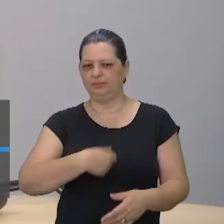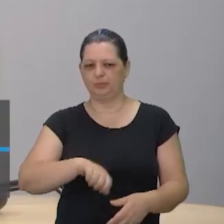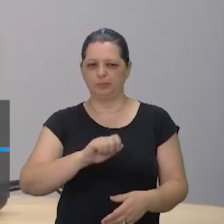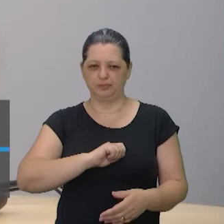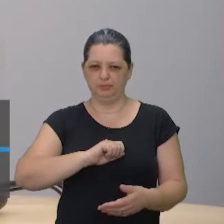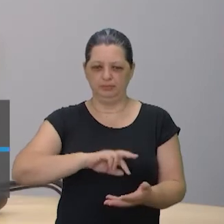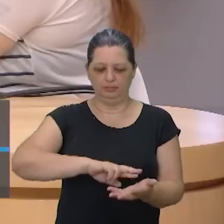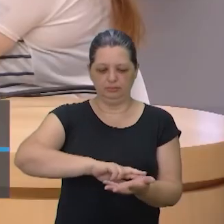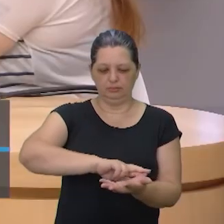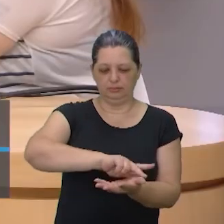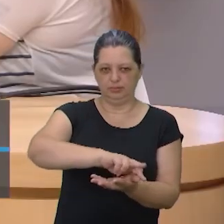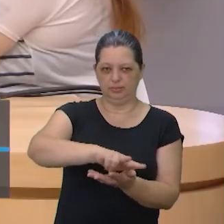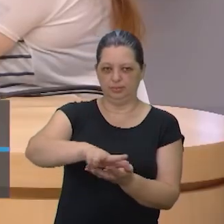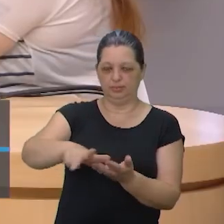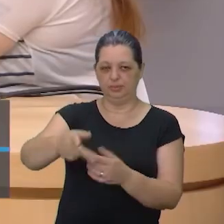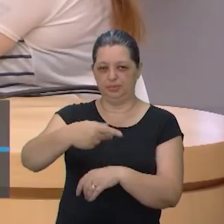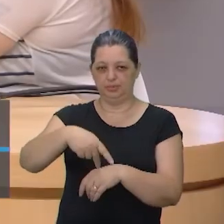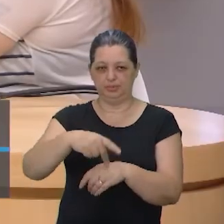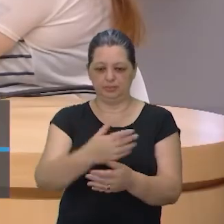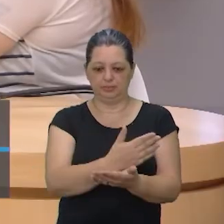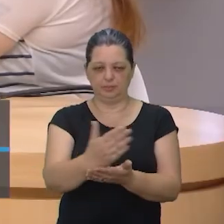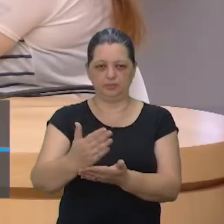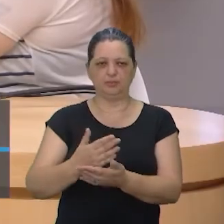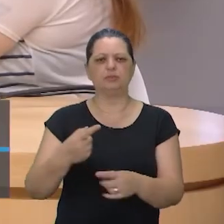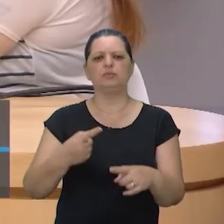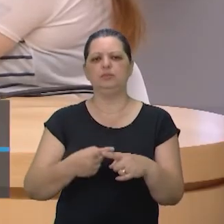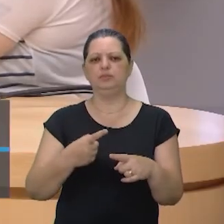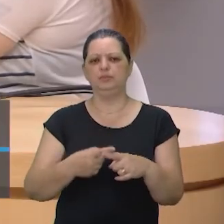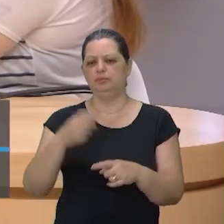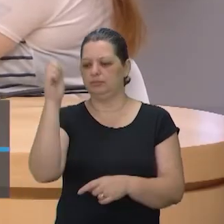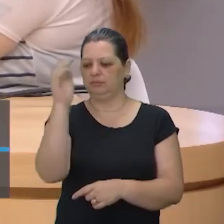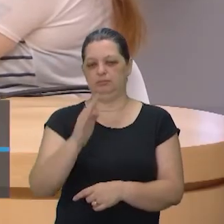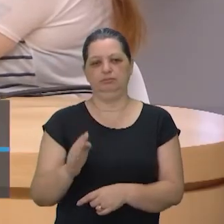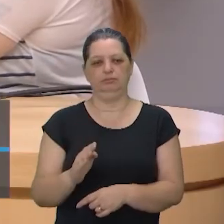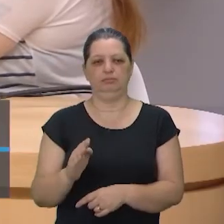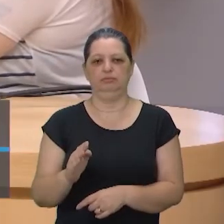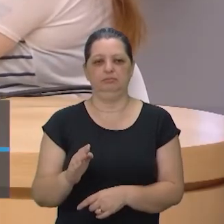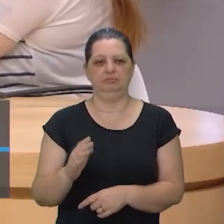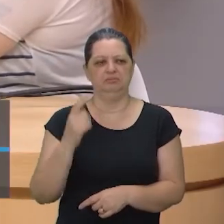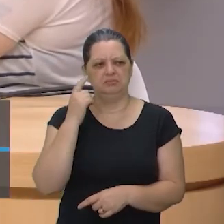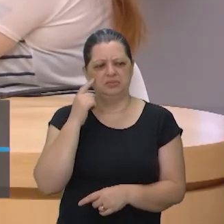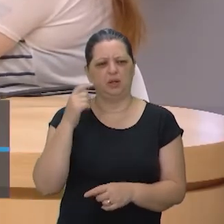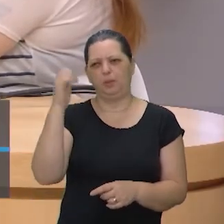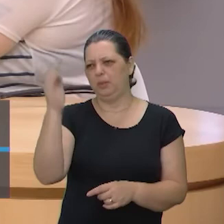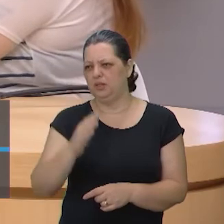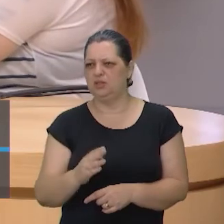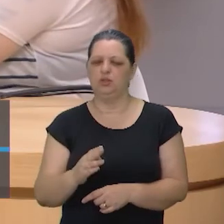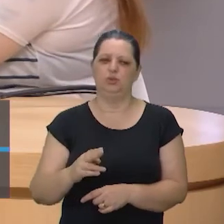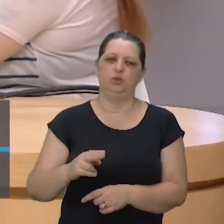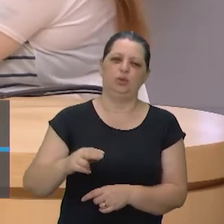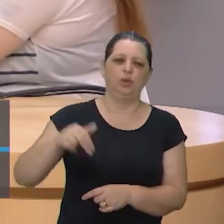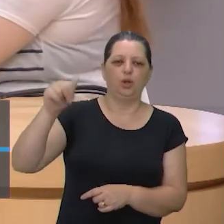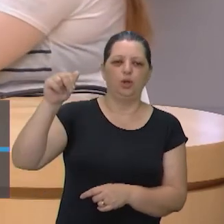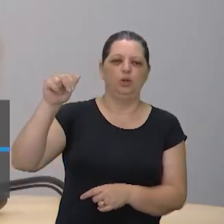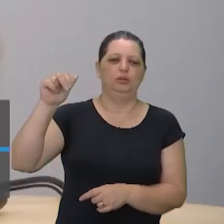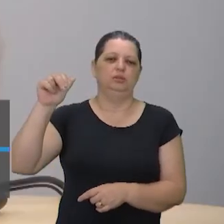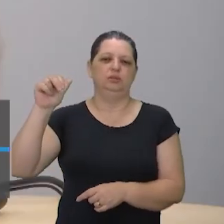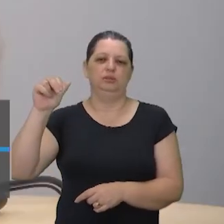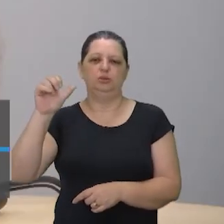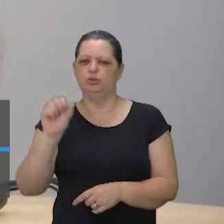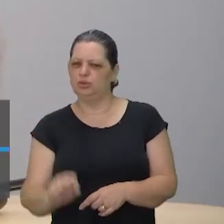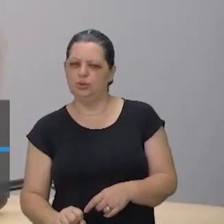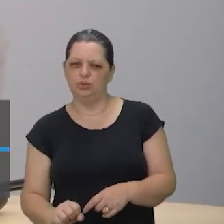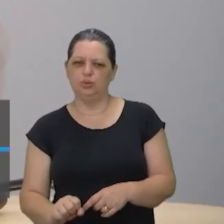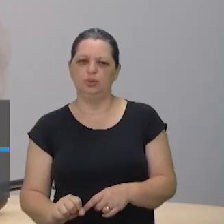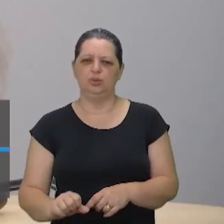Sim. E aí uma pergunta óbvia, por que o Brasil, que era gigantescamente grande, não virou Brasil do Norte, Brasil do Sul, Brasil do Centro? É uma boa